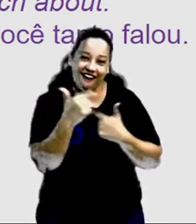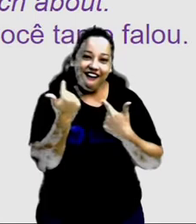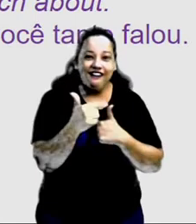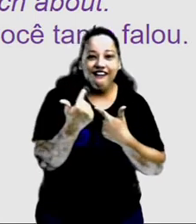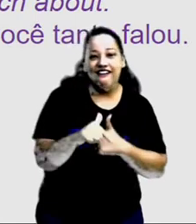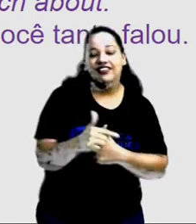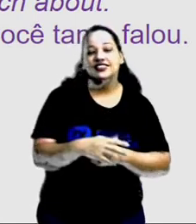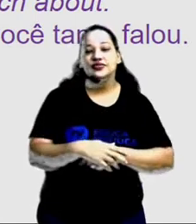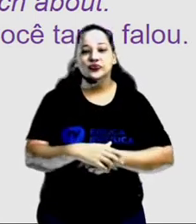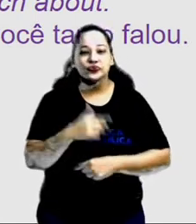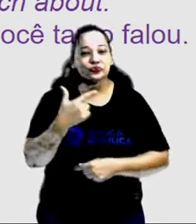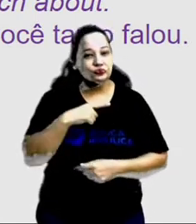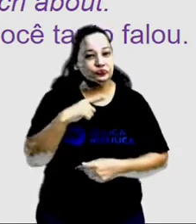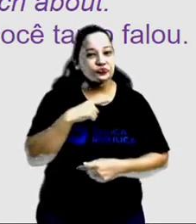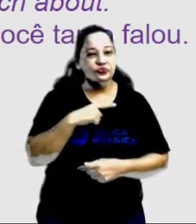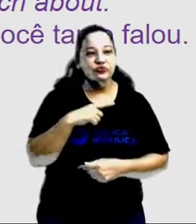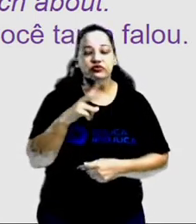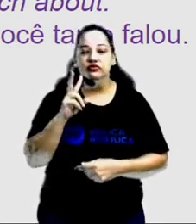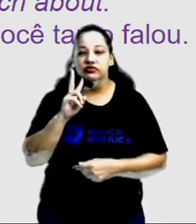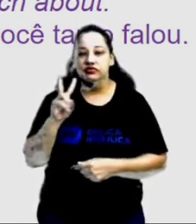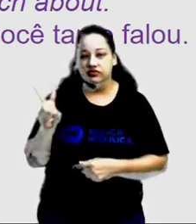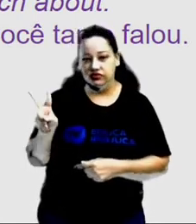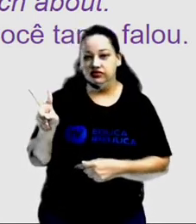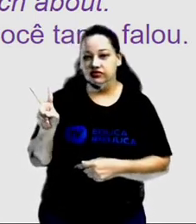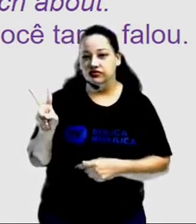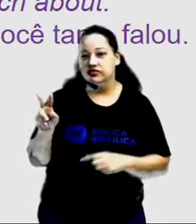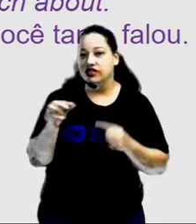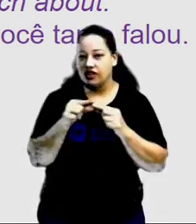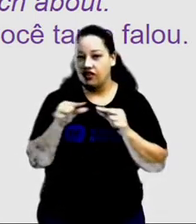tenho aqui Reese Witherspoon